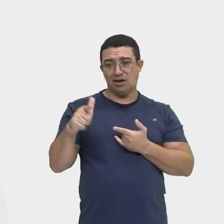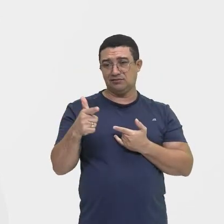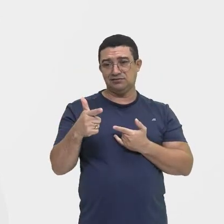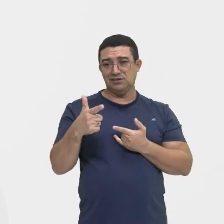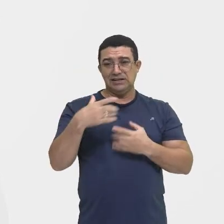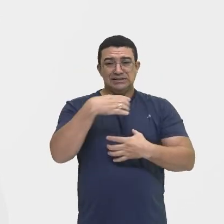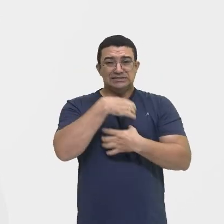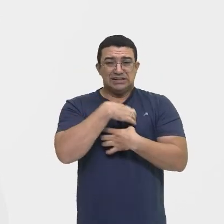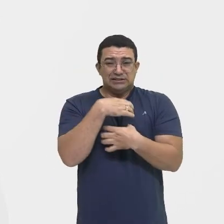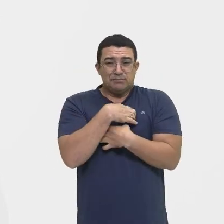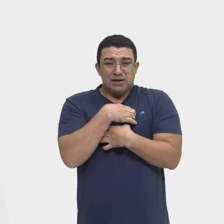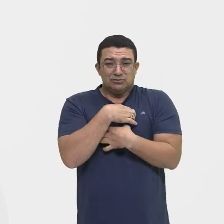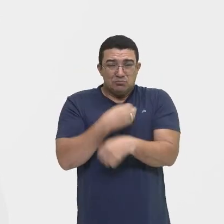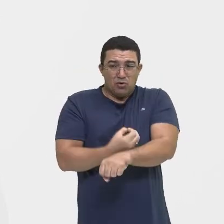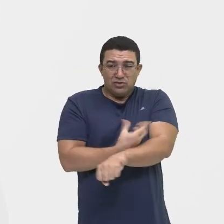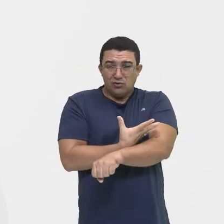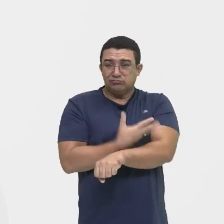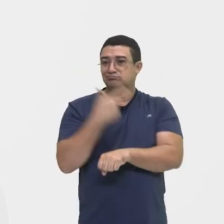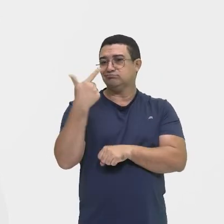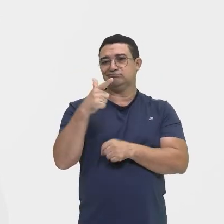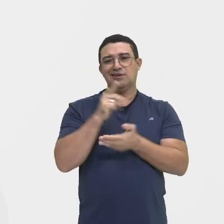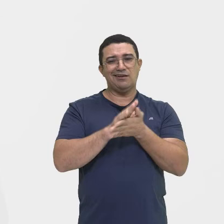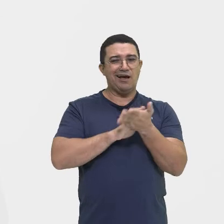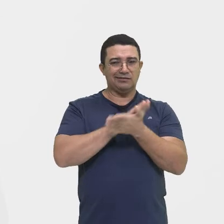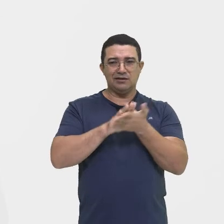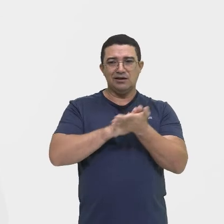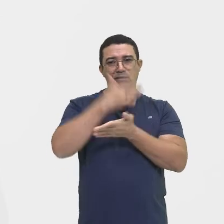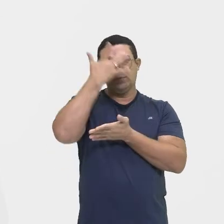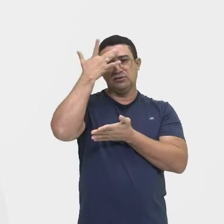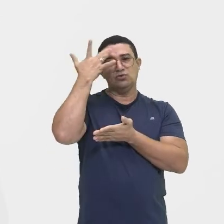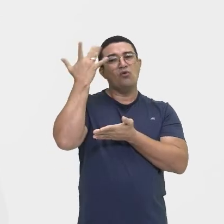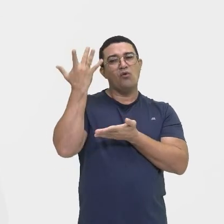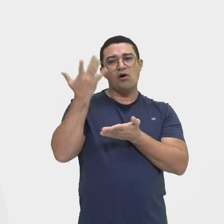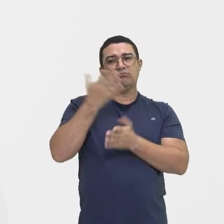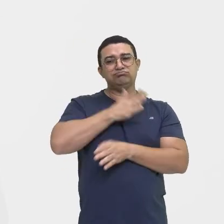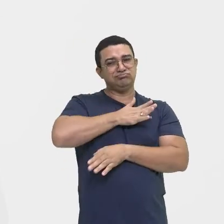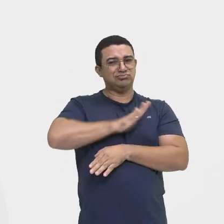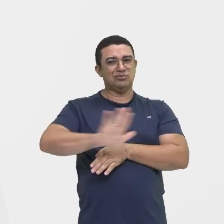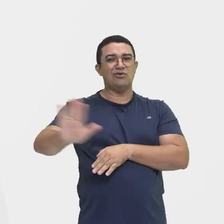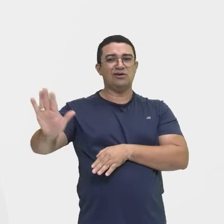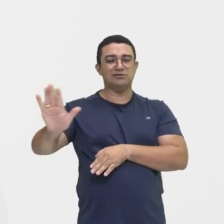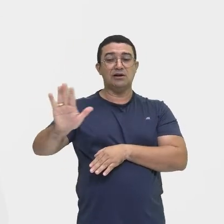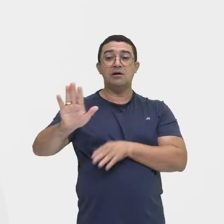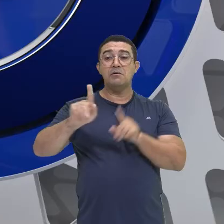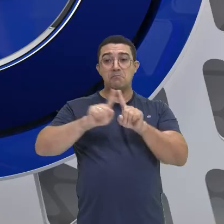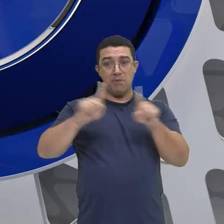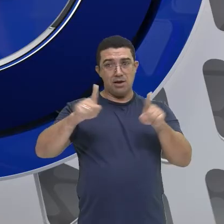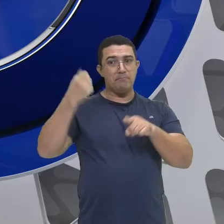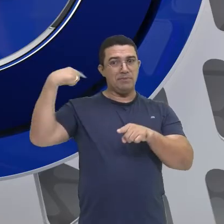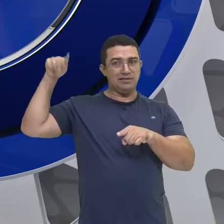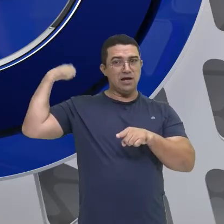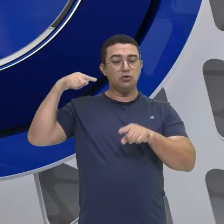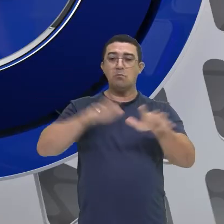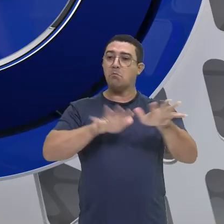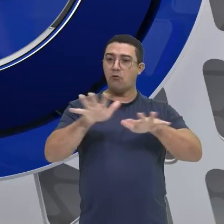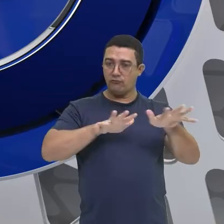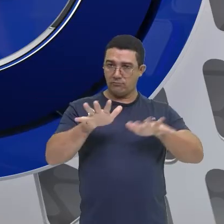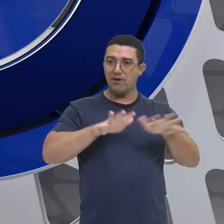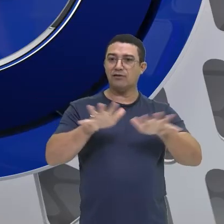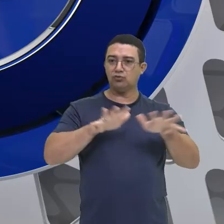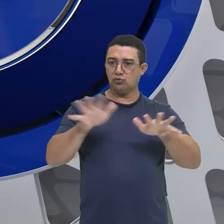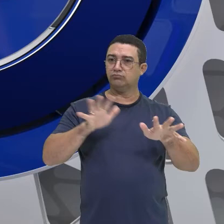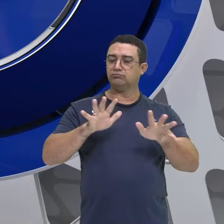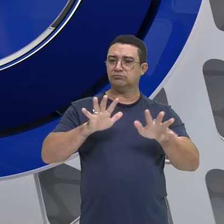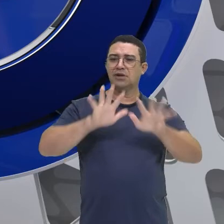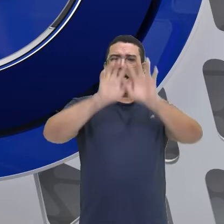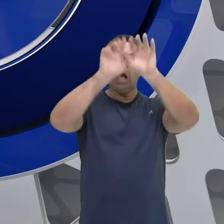da ciência do que do homem em si. Então, a op-art, ela foi um movimento artístico, ela é um movimento artístico, mas hoje em dia a gente não